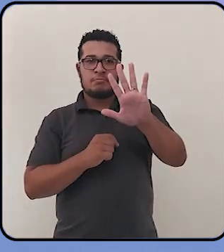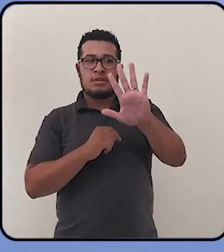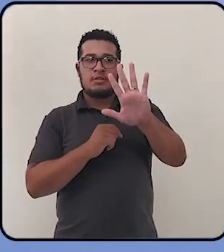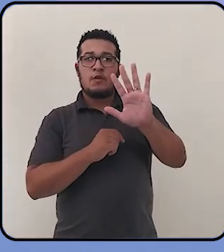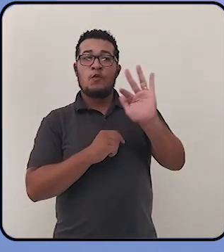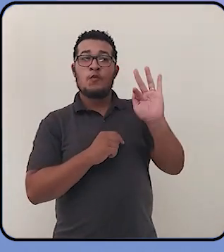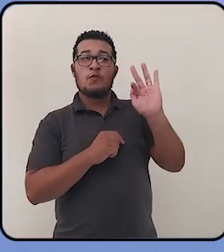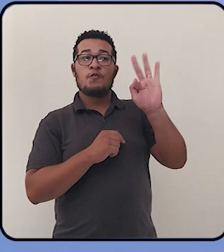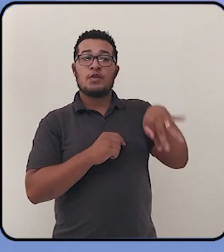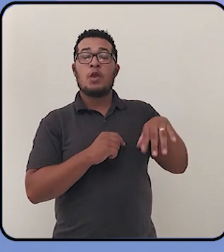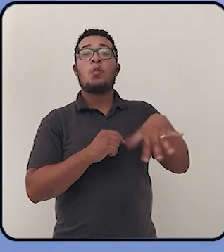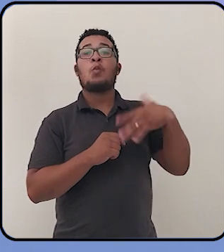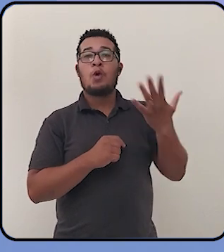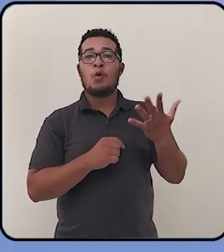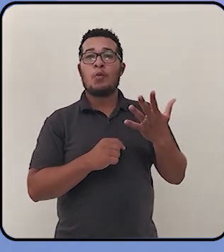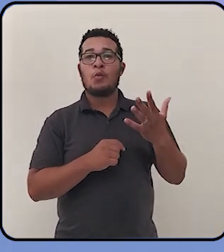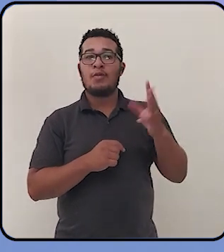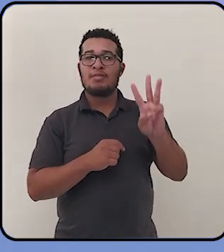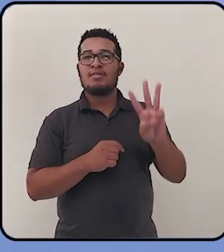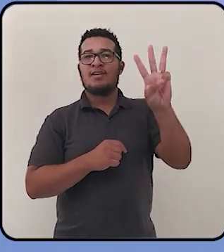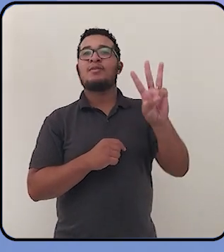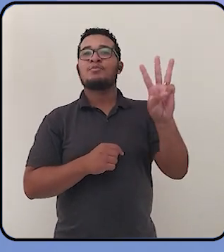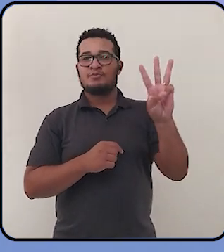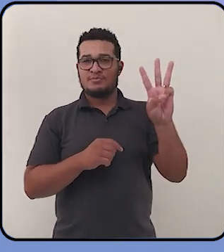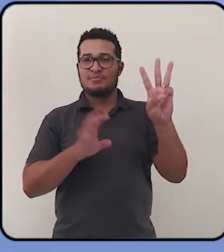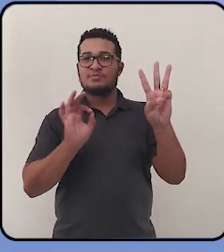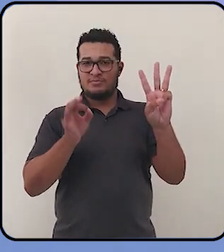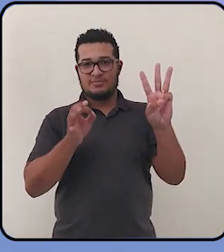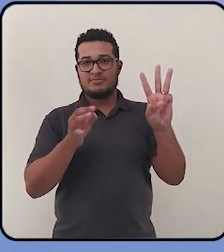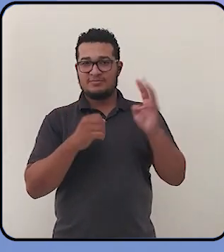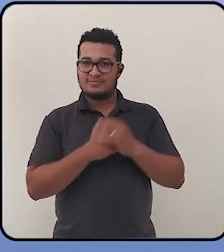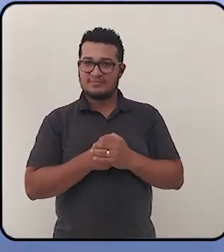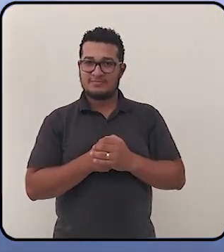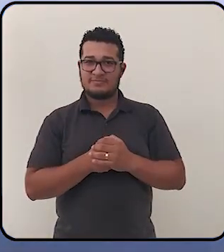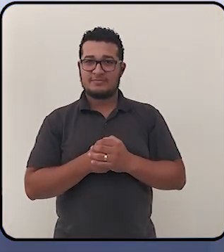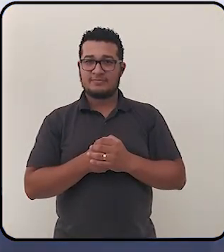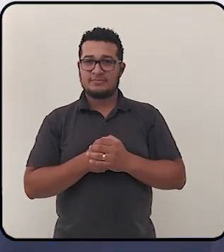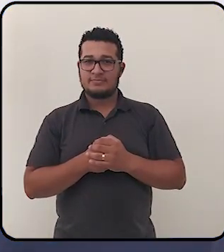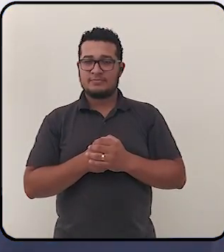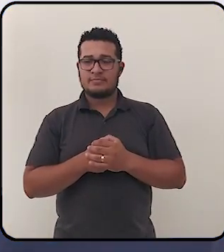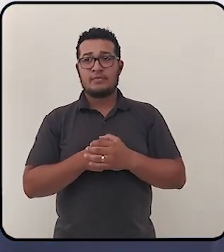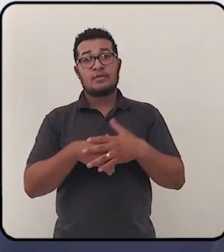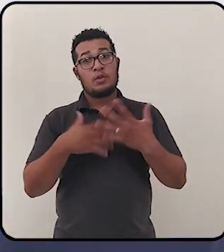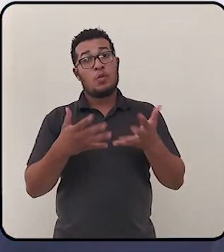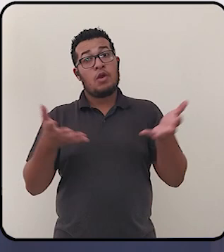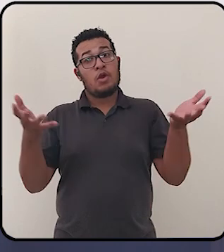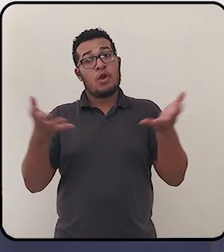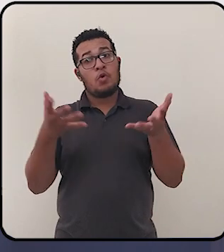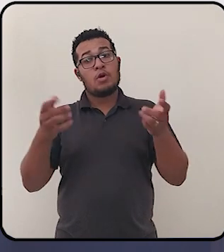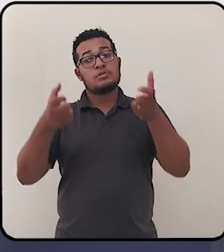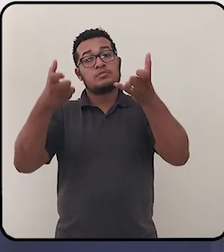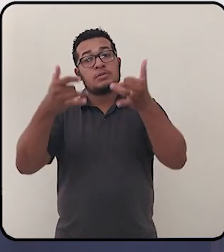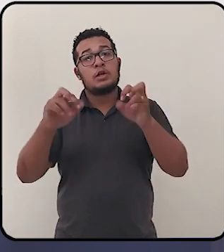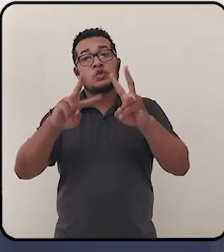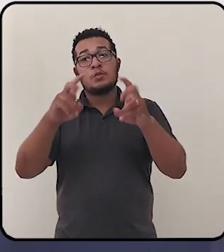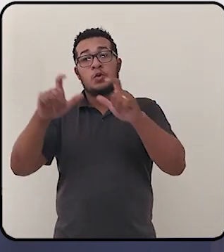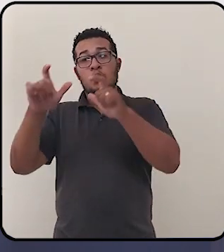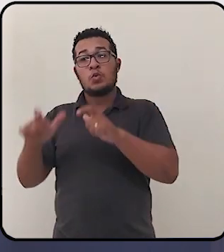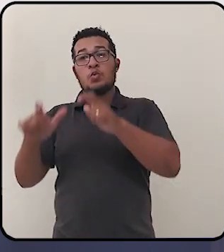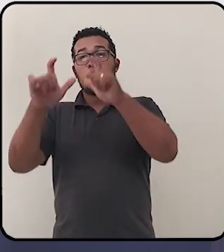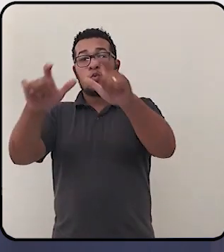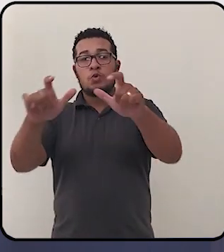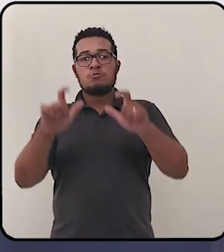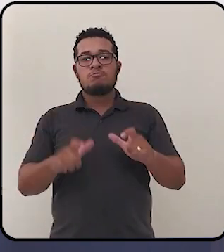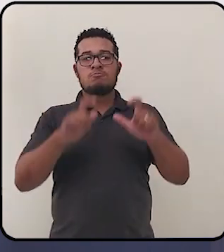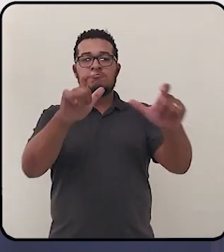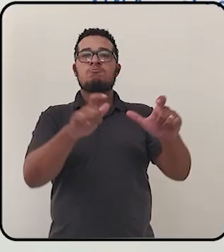sua esquerda terminam com W de oeste. Agora nós vamos falar um pouco sobre localização